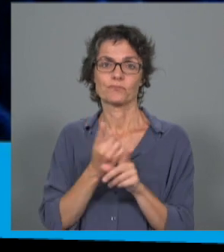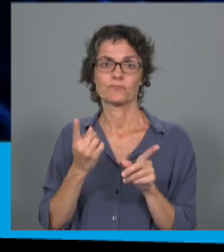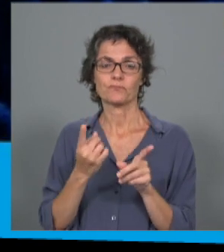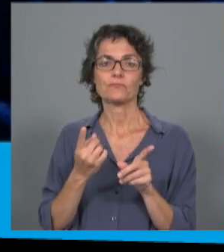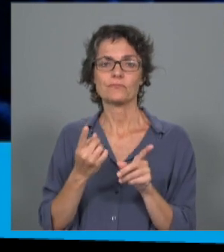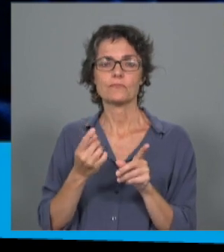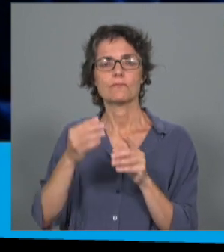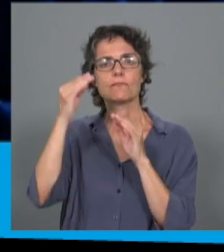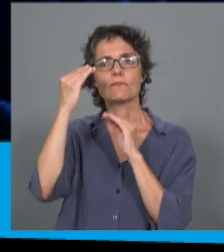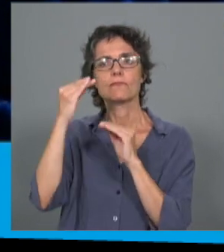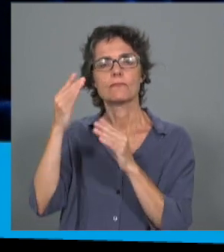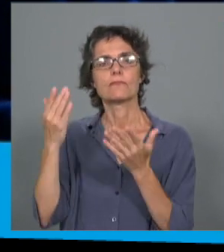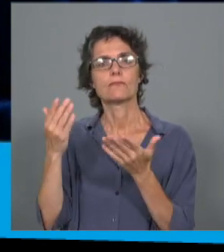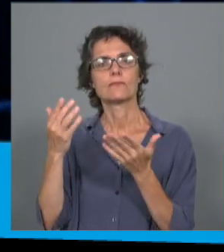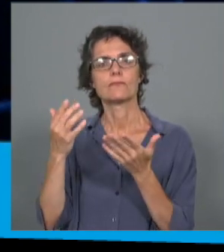nós um